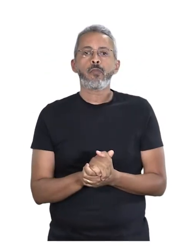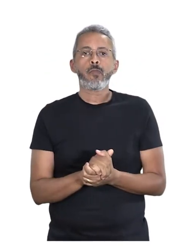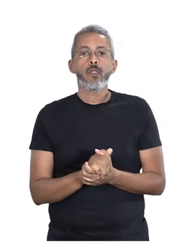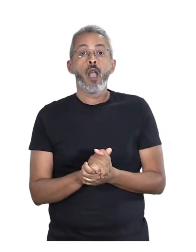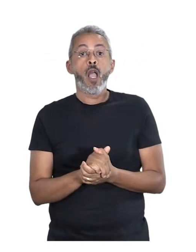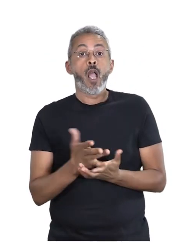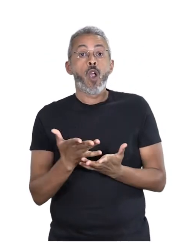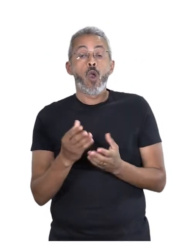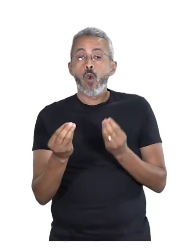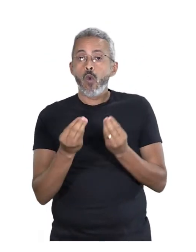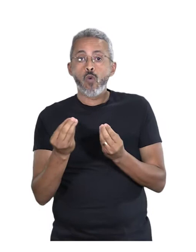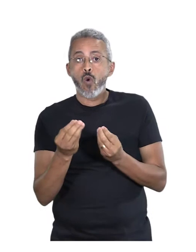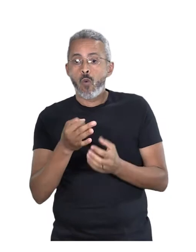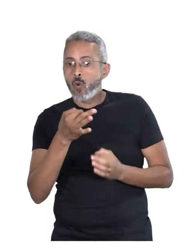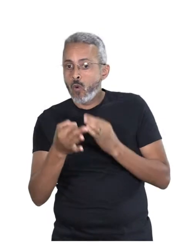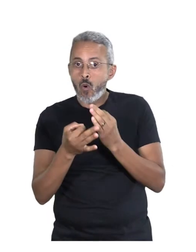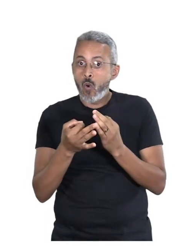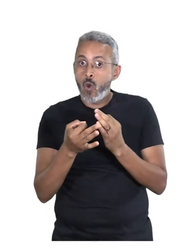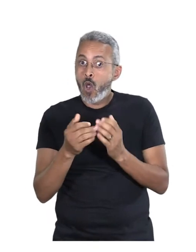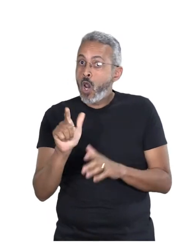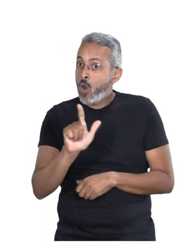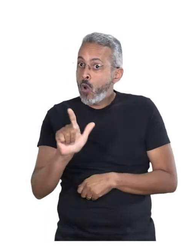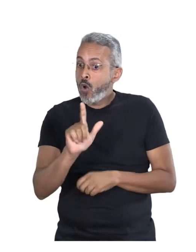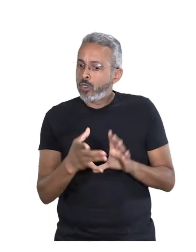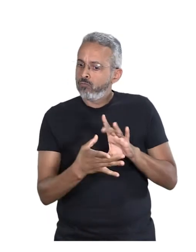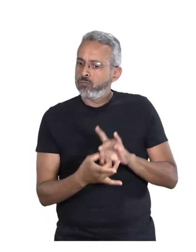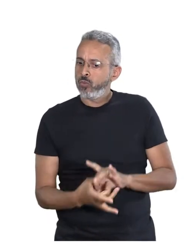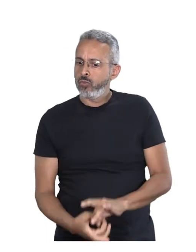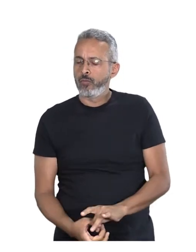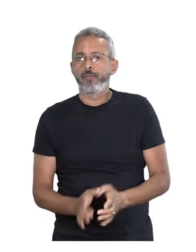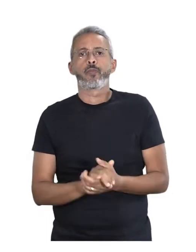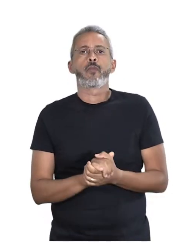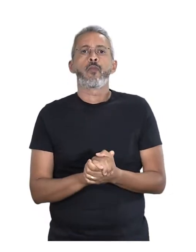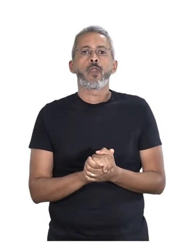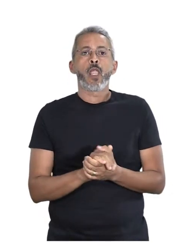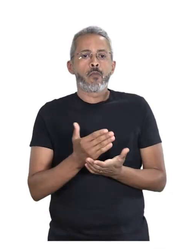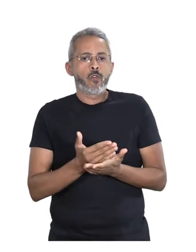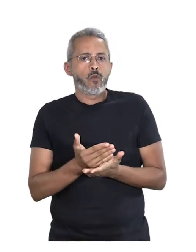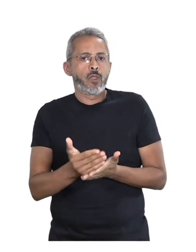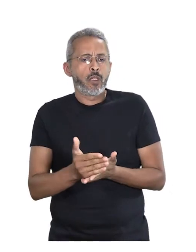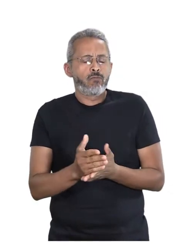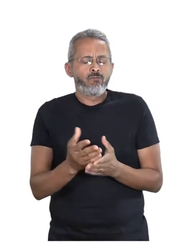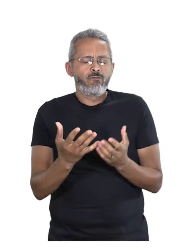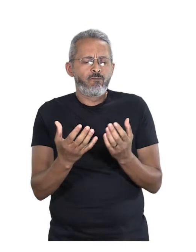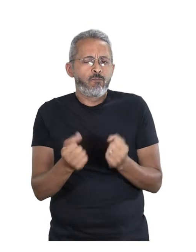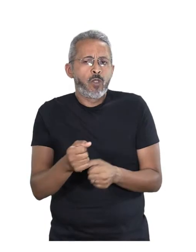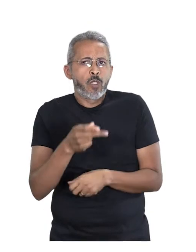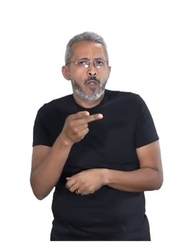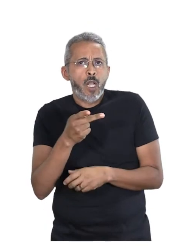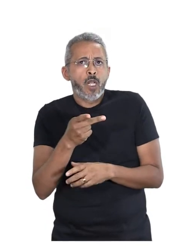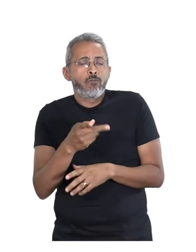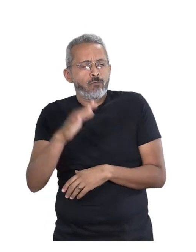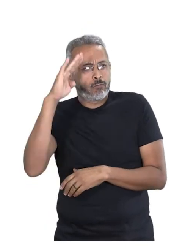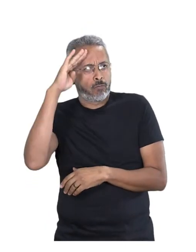por meio de uma argumentação lógica, coerente e coesa. Para começar, vamos falar das